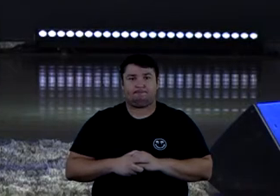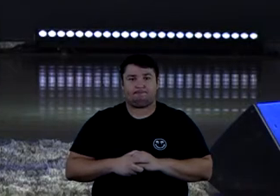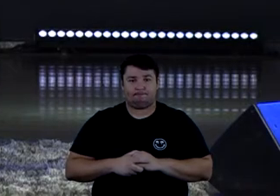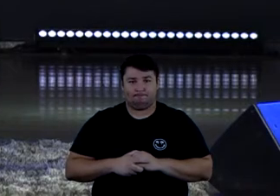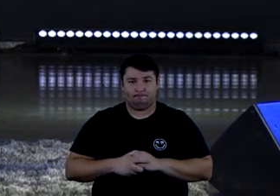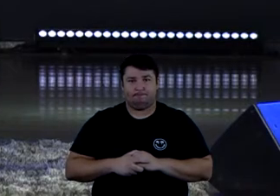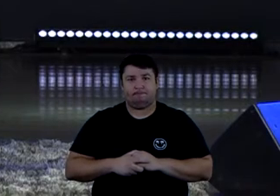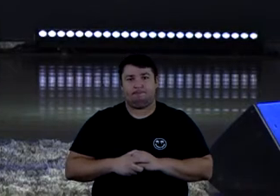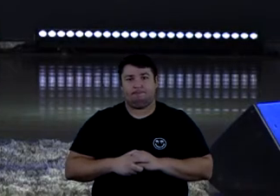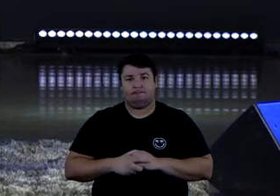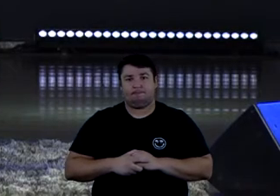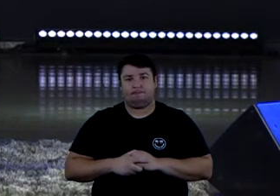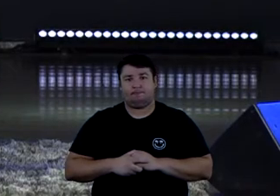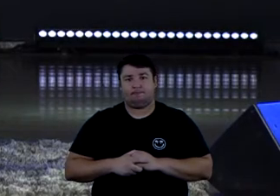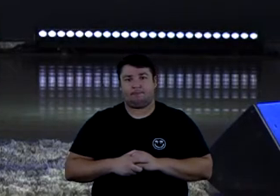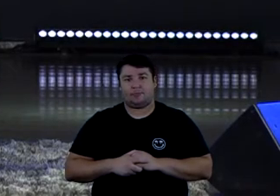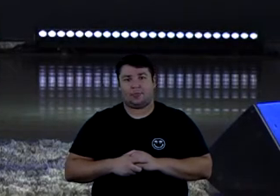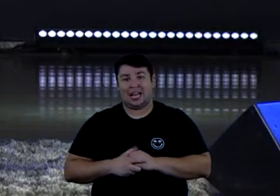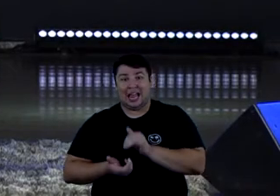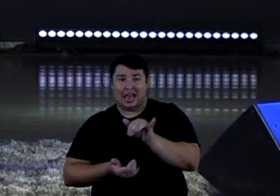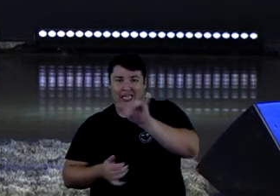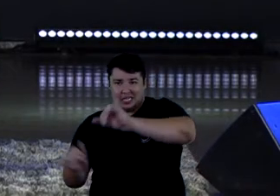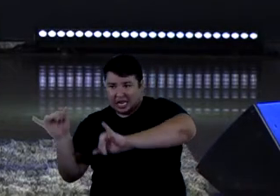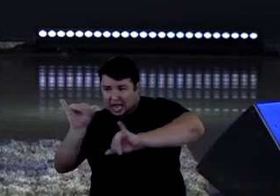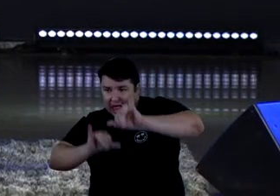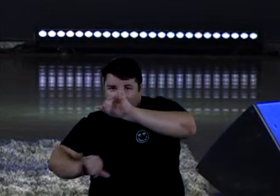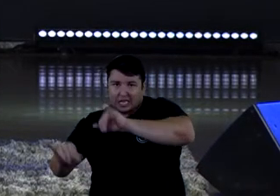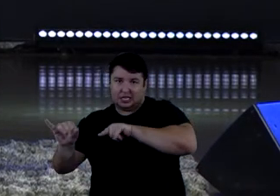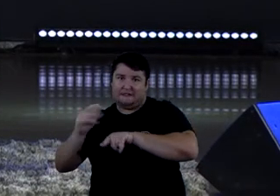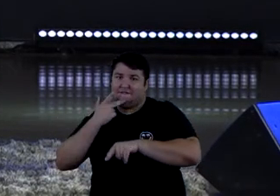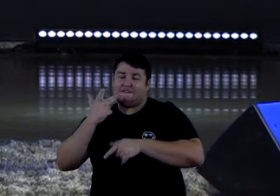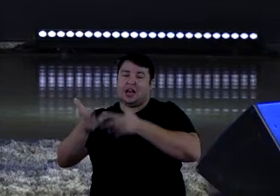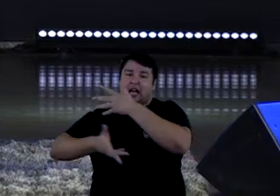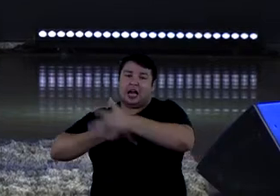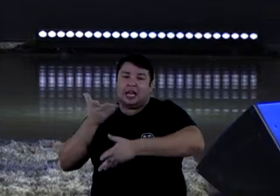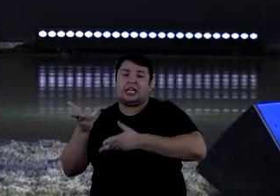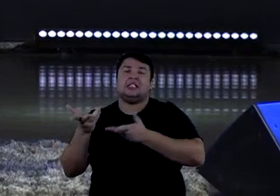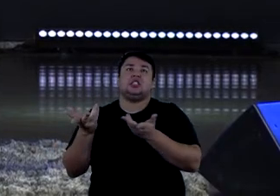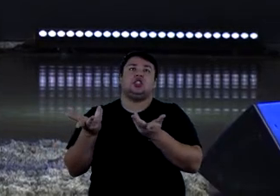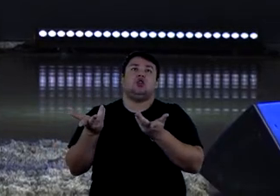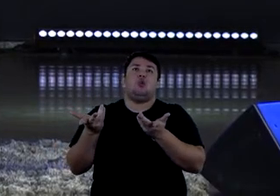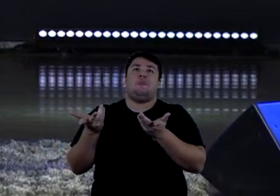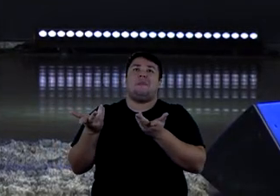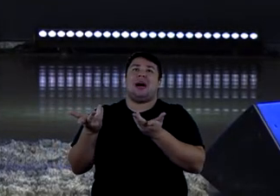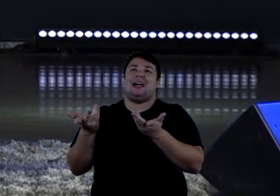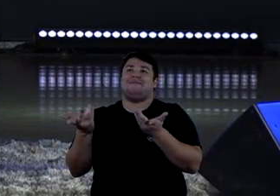A ciência fala de uma teoria chamada teoria da evolução. Você já ouviu falar disso?